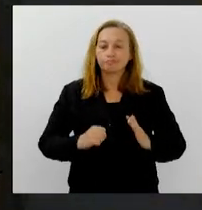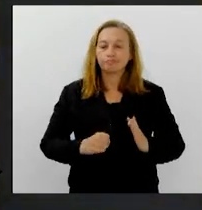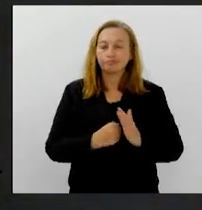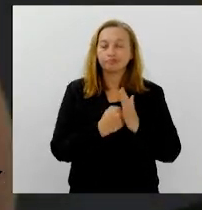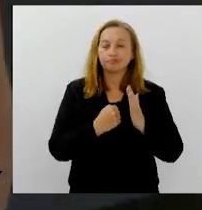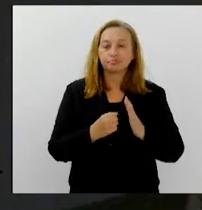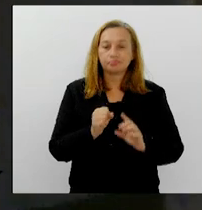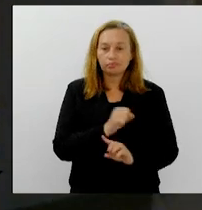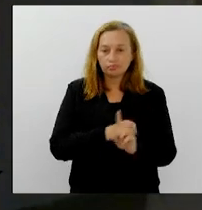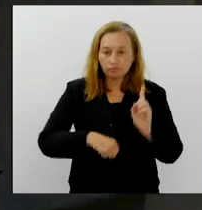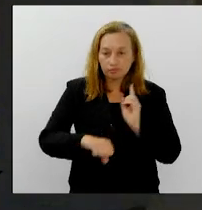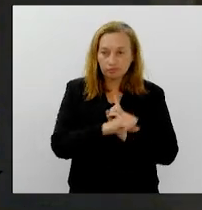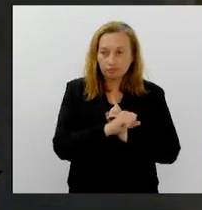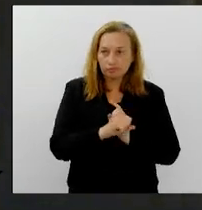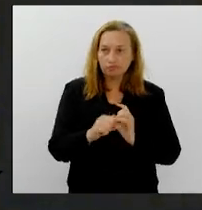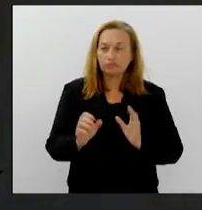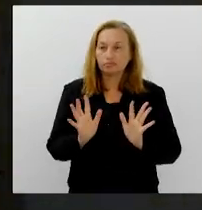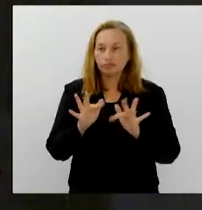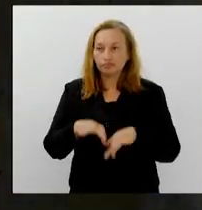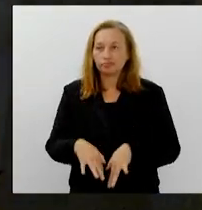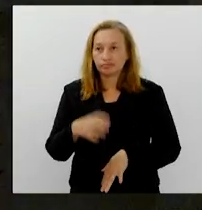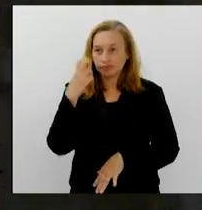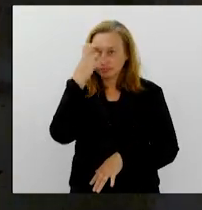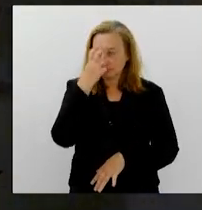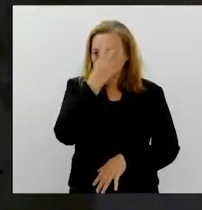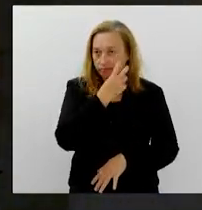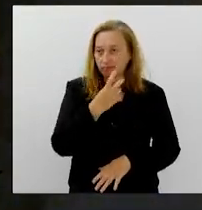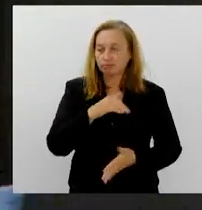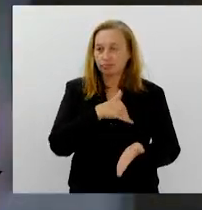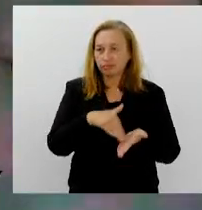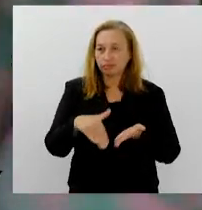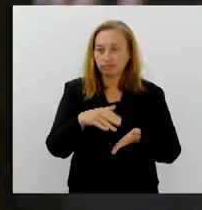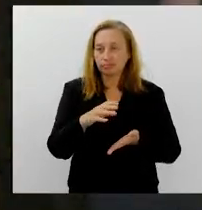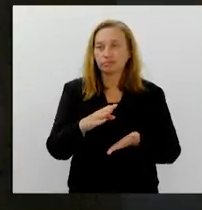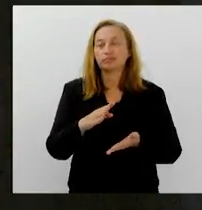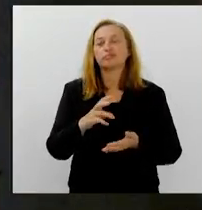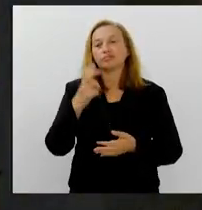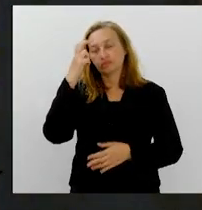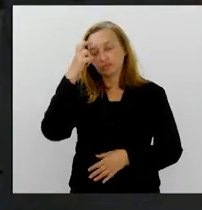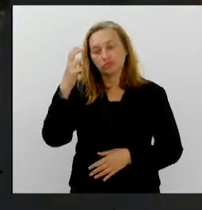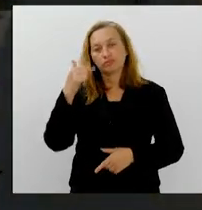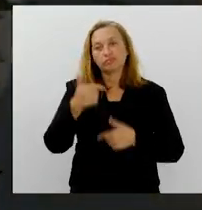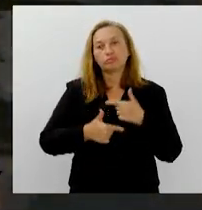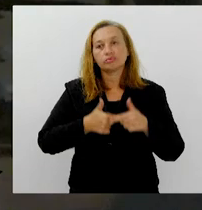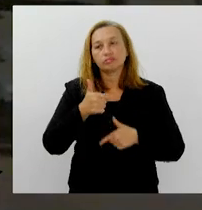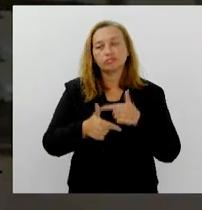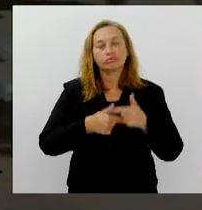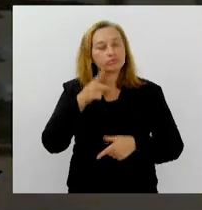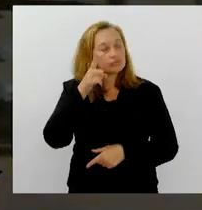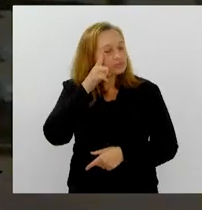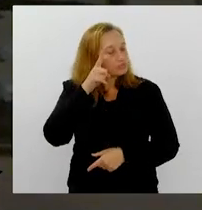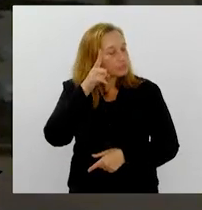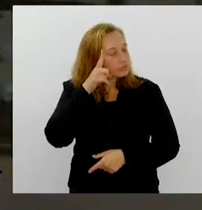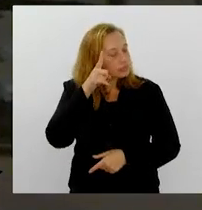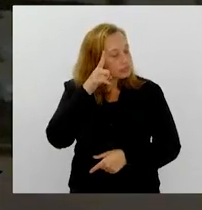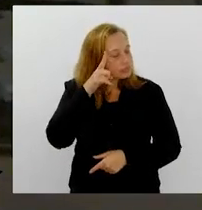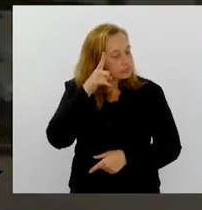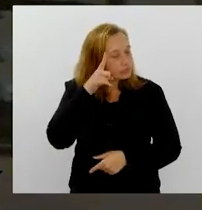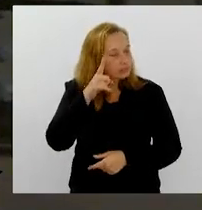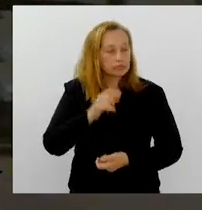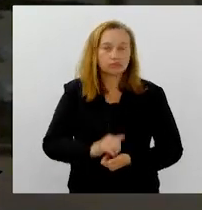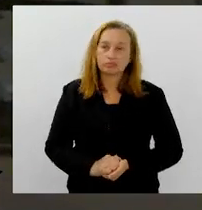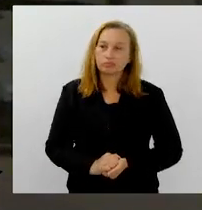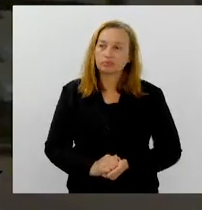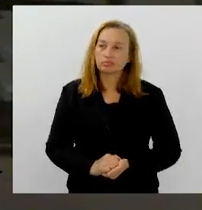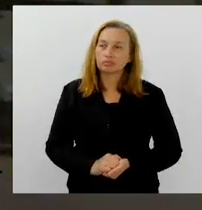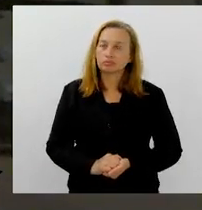sociedade. Termino dizendo, Verônica, que a Secretaria de Cultura tem trabalhado todos os dias, incansavelmente,